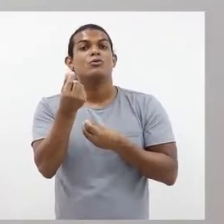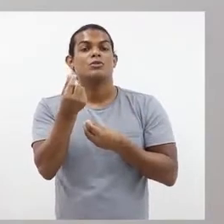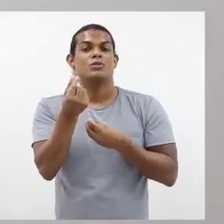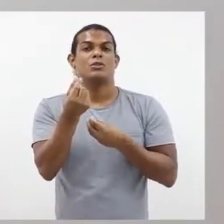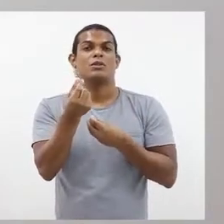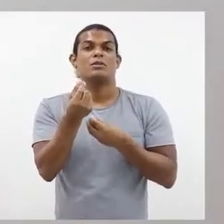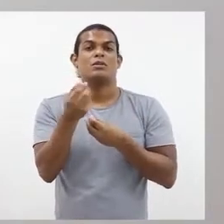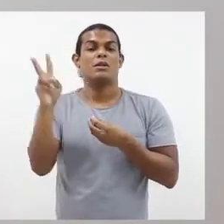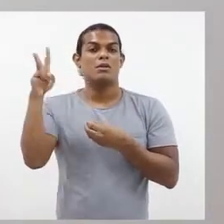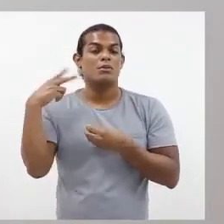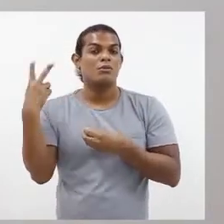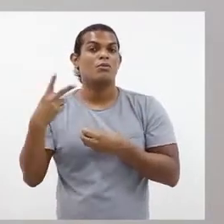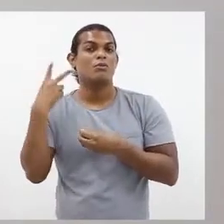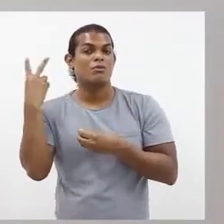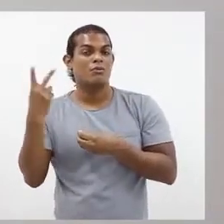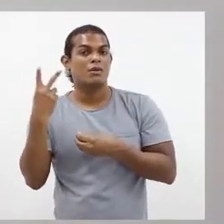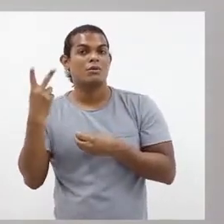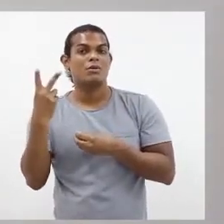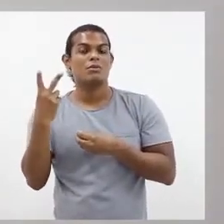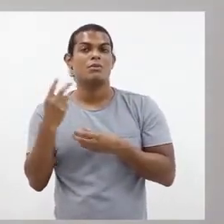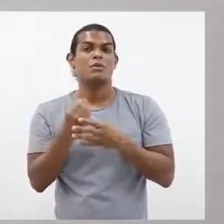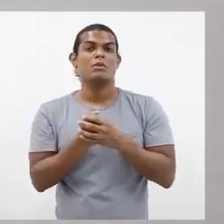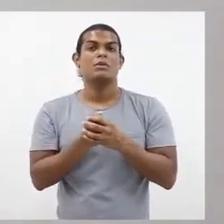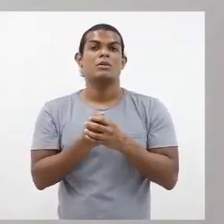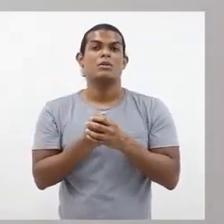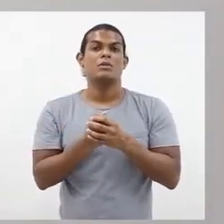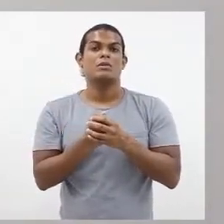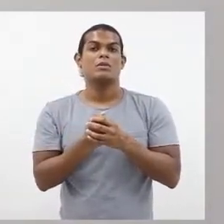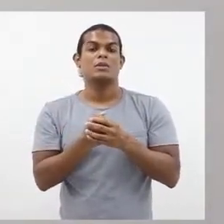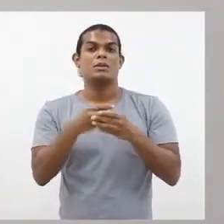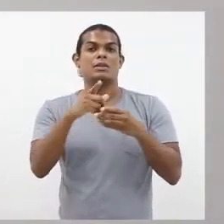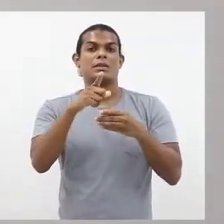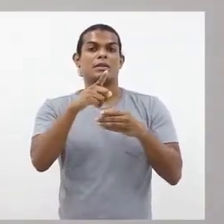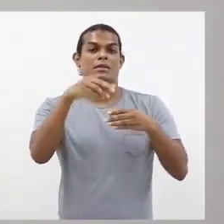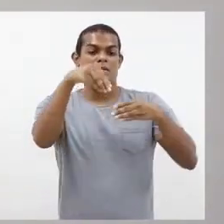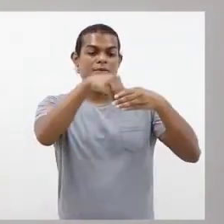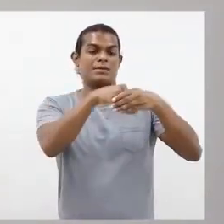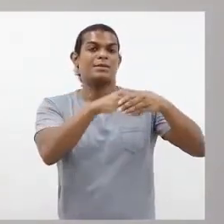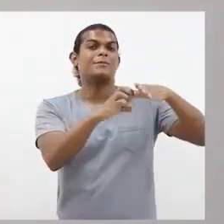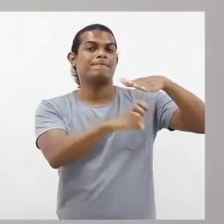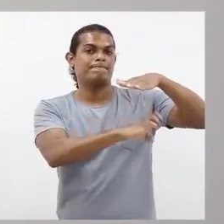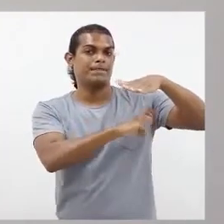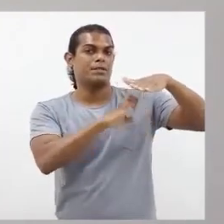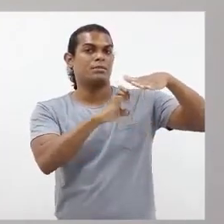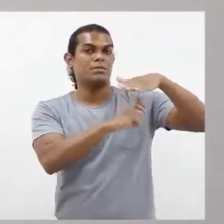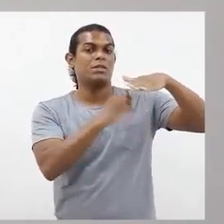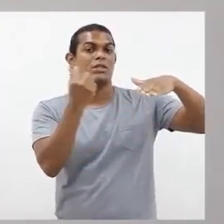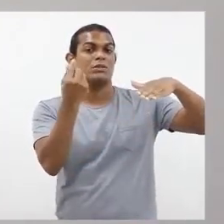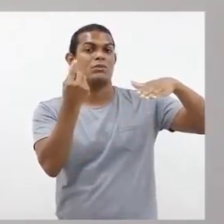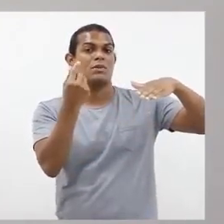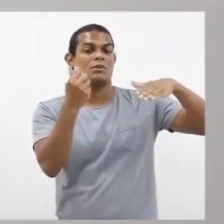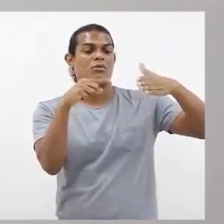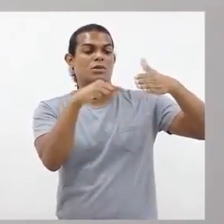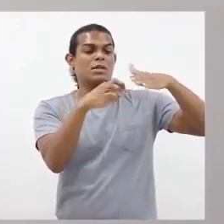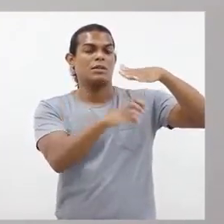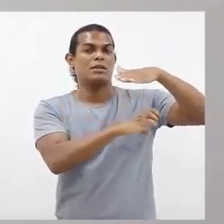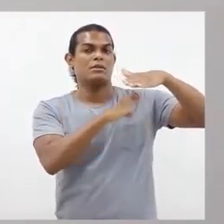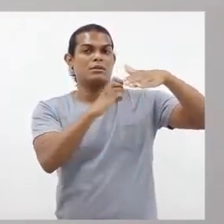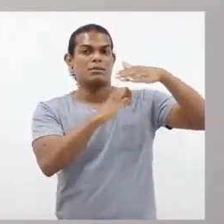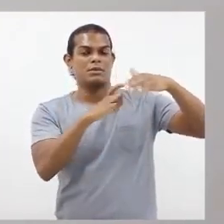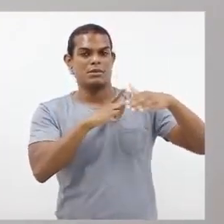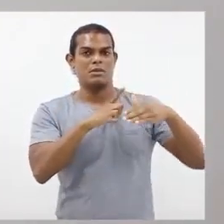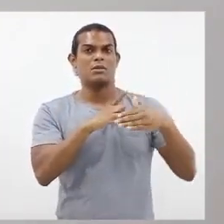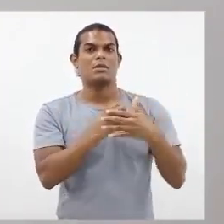valor residual, ou seja, o que de fato fica para a empresa no final. Quando a gente tira